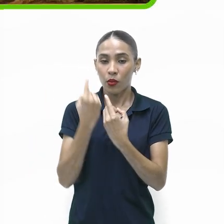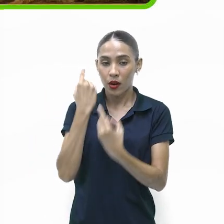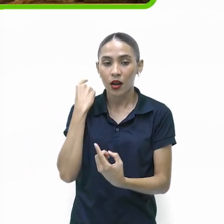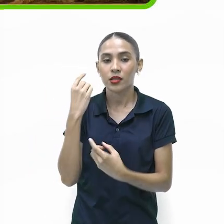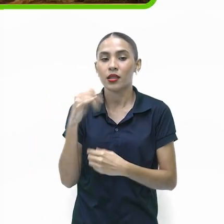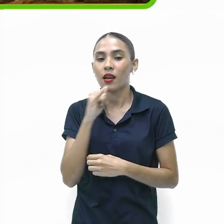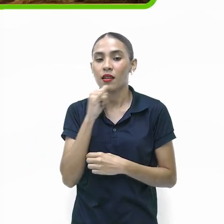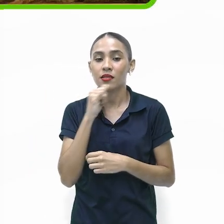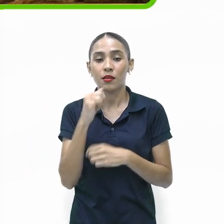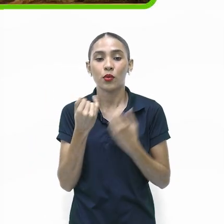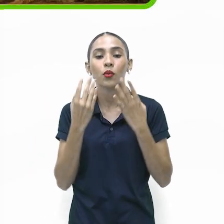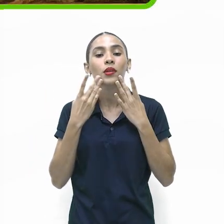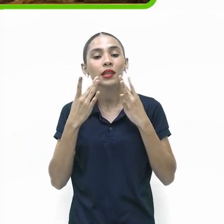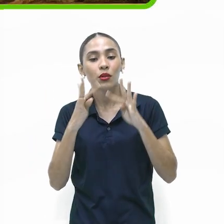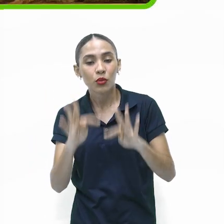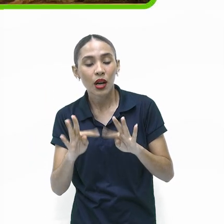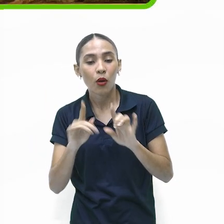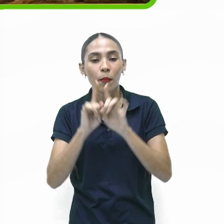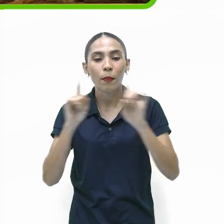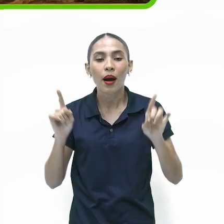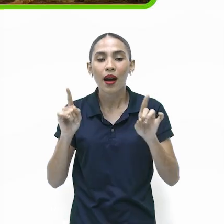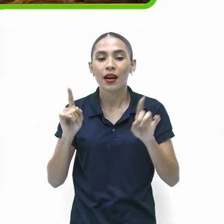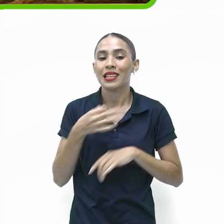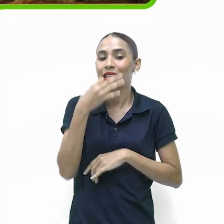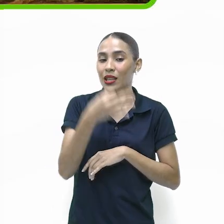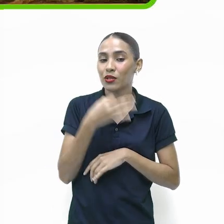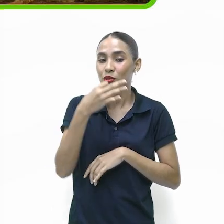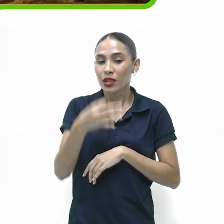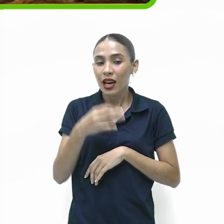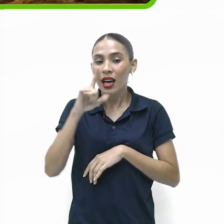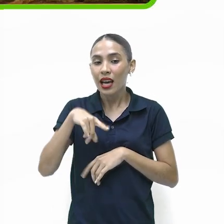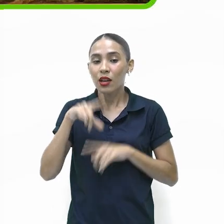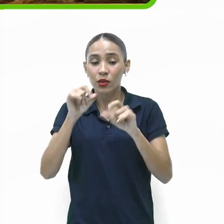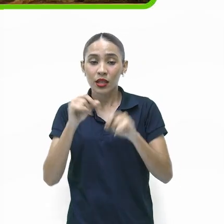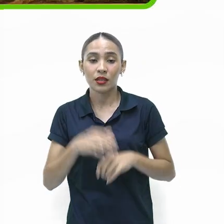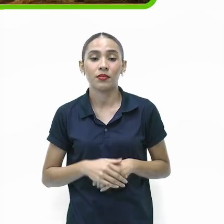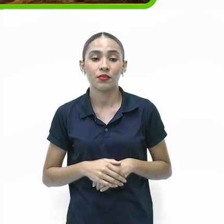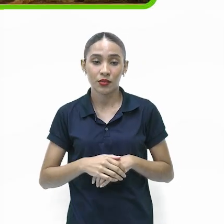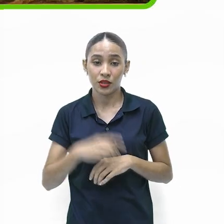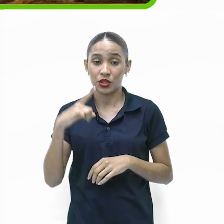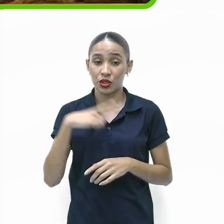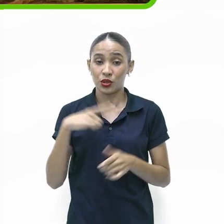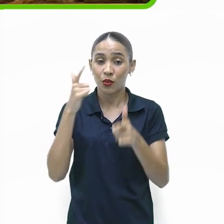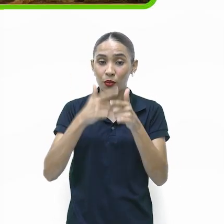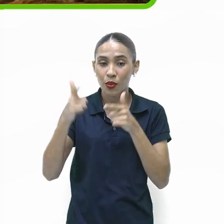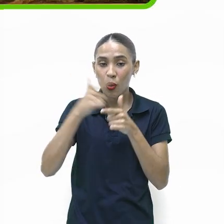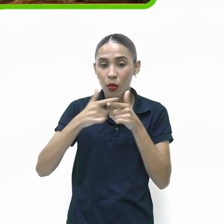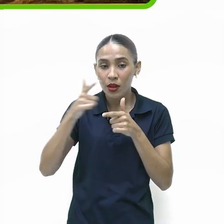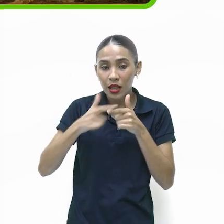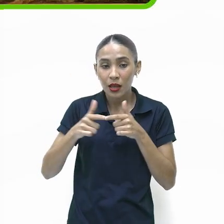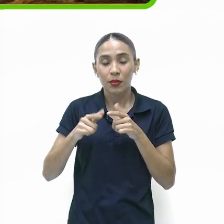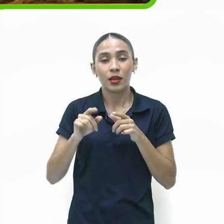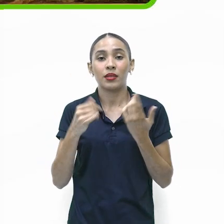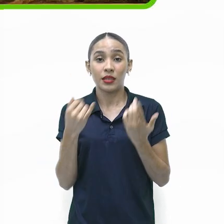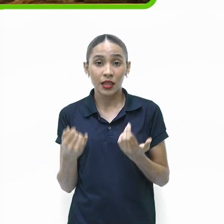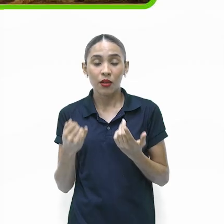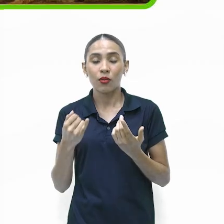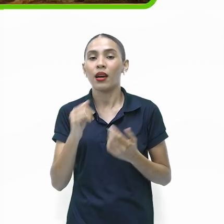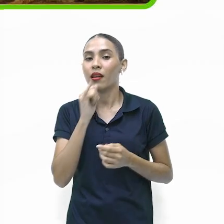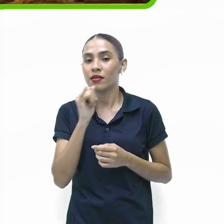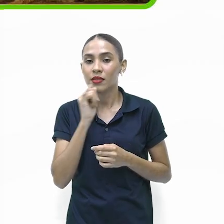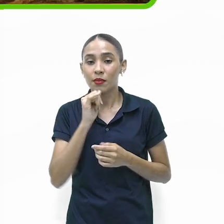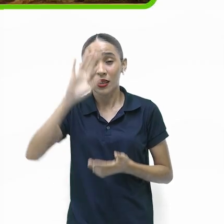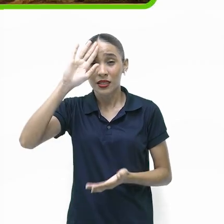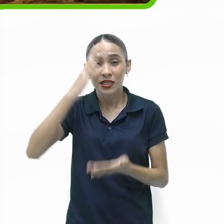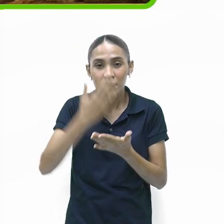daquele momento, né, como natural, e questionar essa teoria aí do mundo ser imutável é questionar Deus, né?